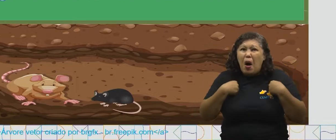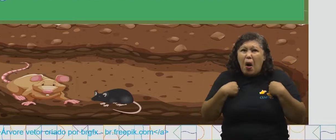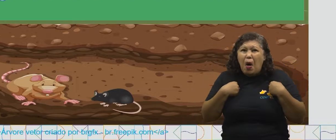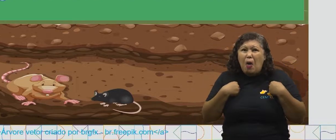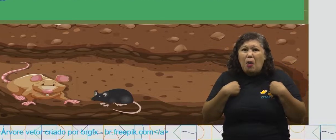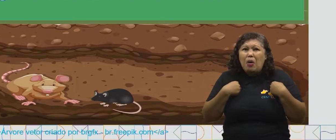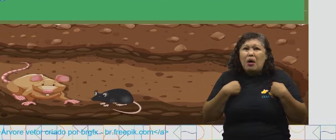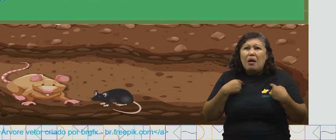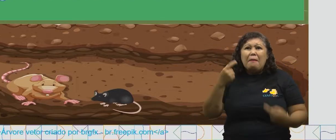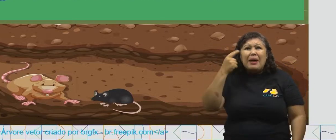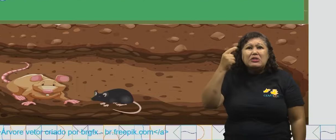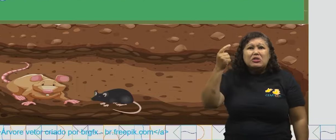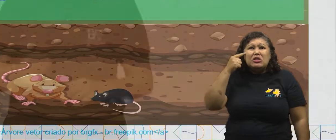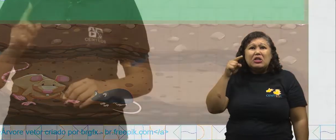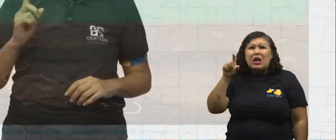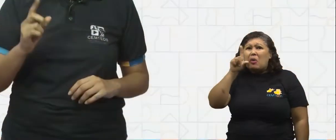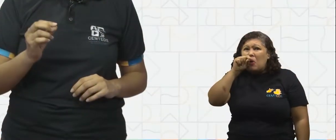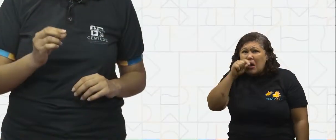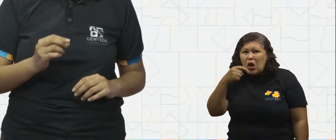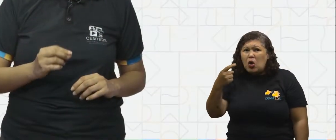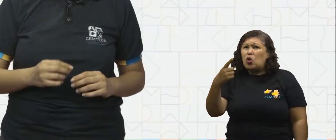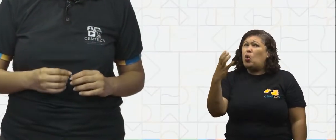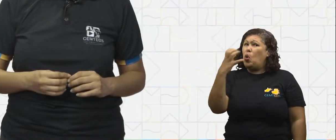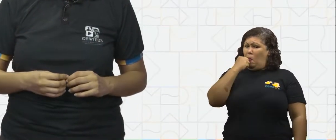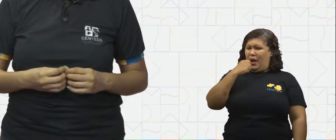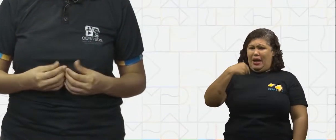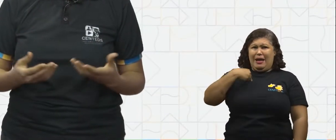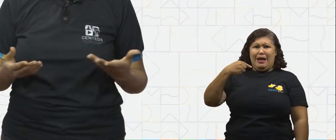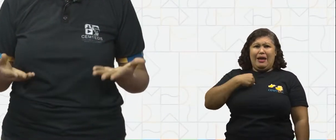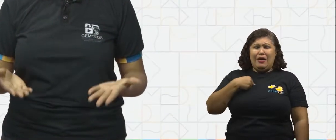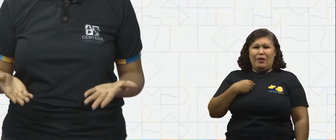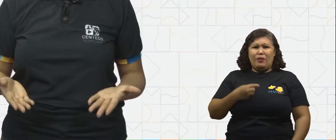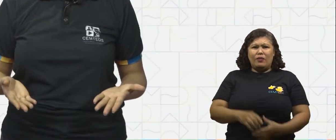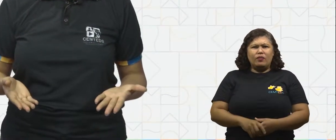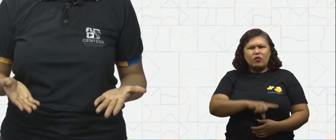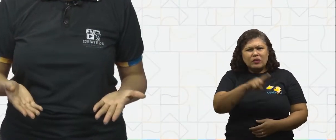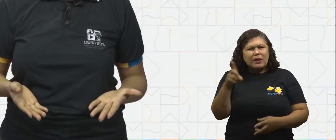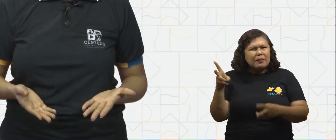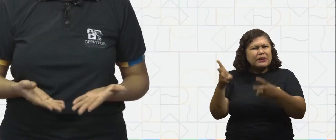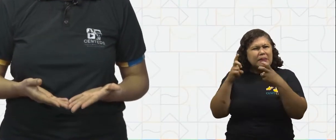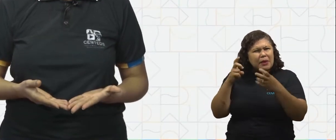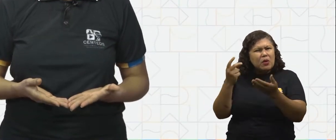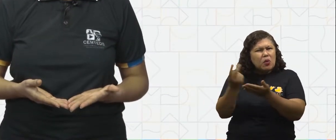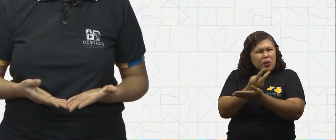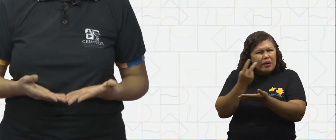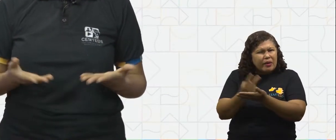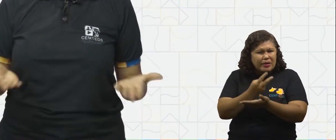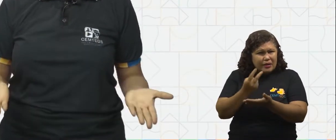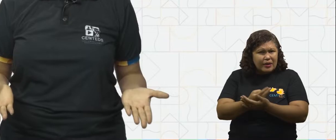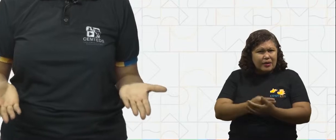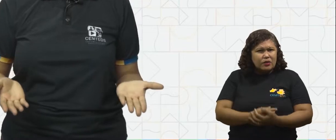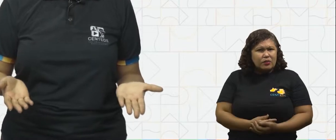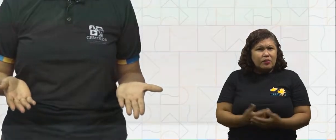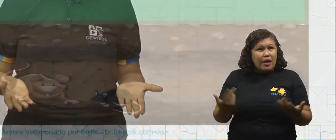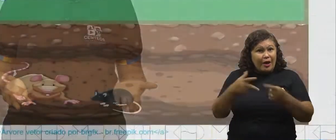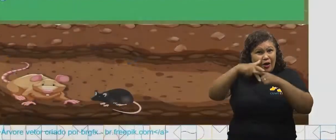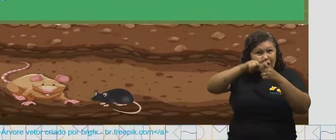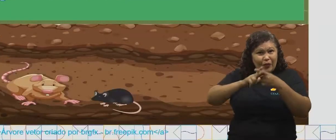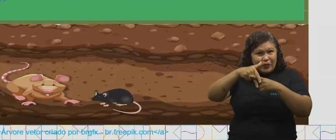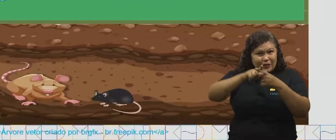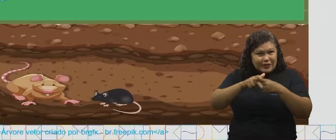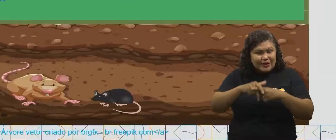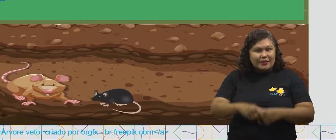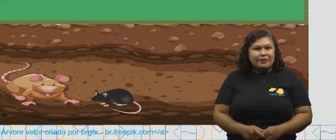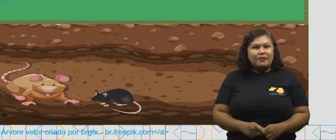eu seria o café da manhã dele. Você conseguiu identificar o que está errado nessa parte do texto? Vamos consertar?